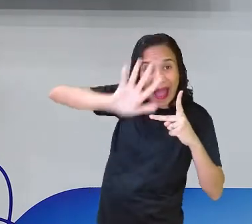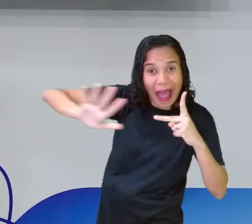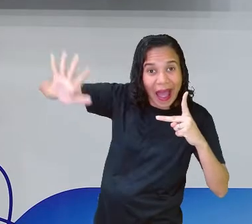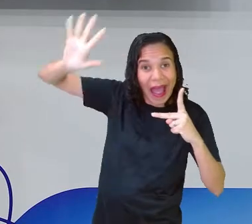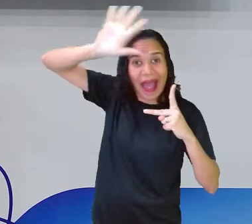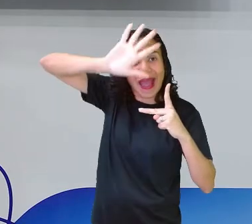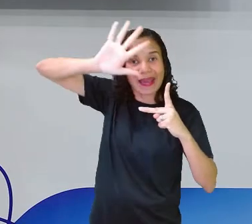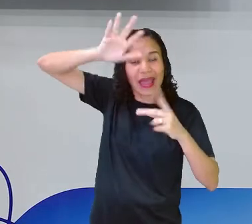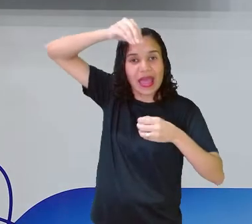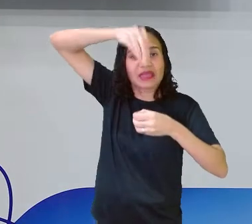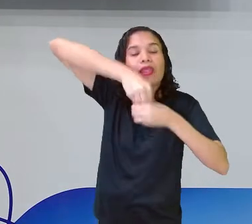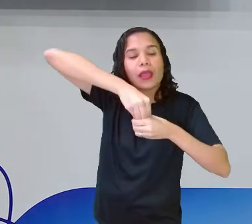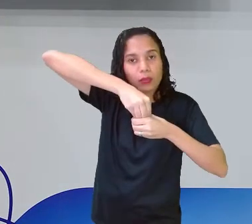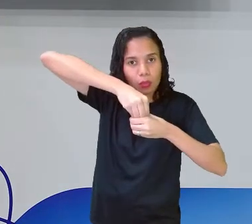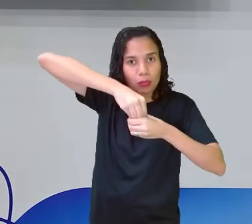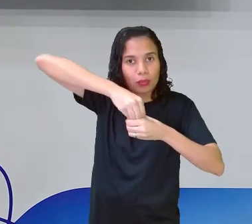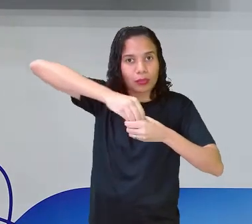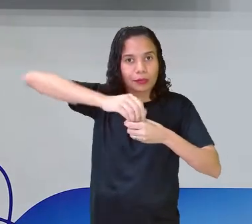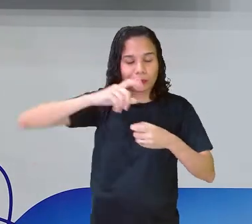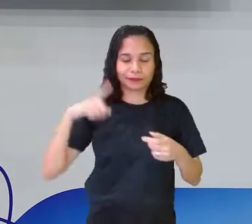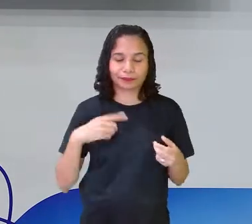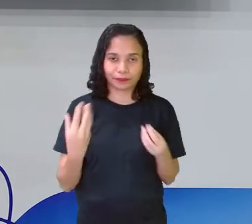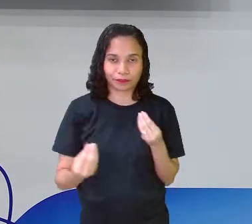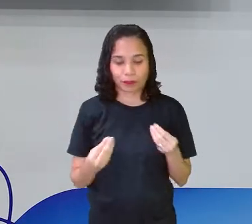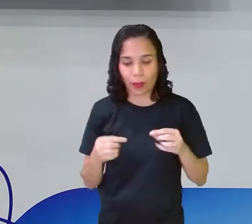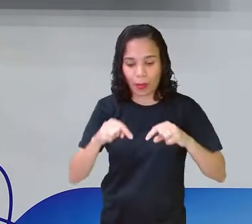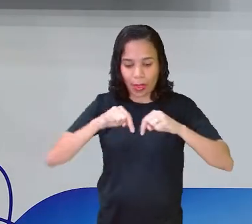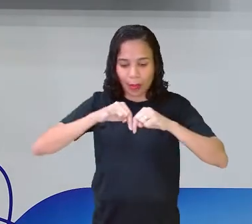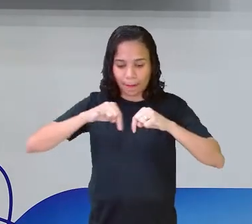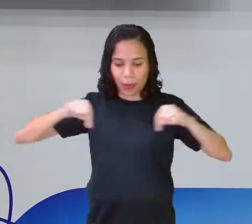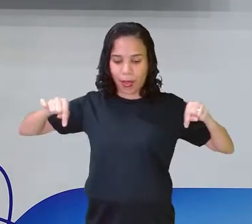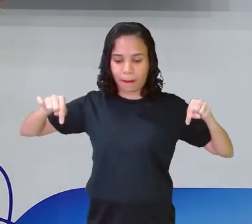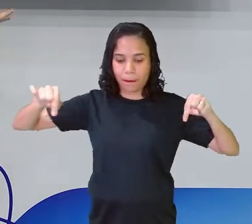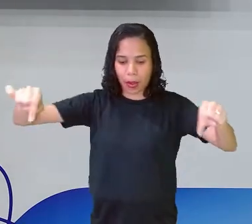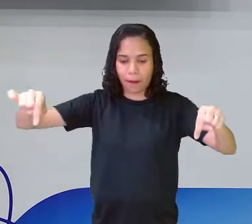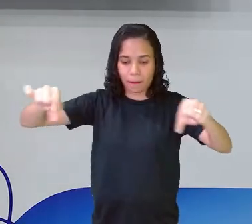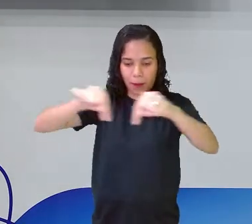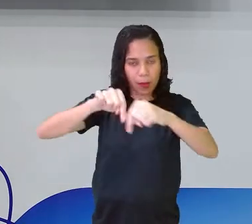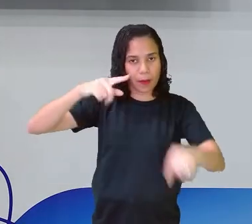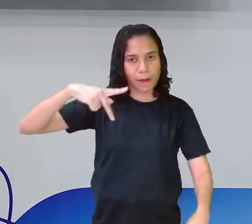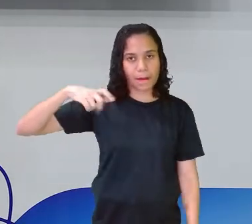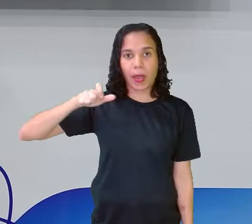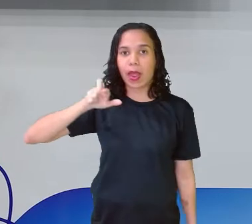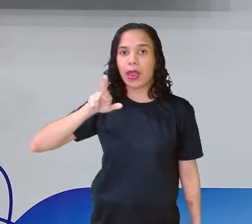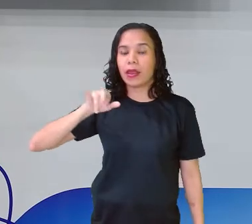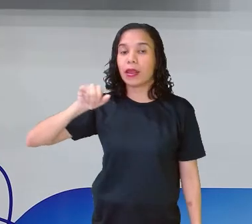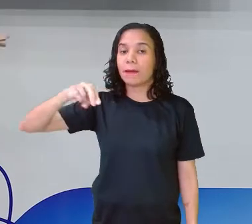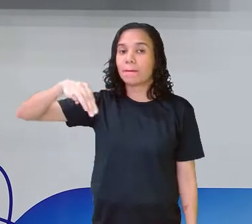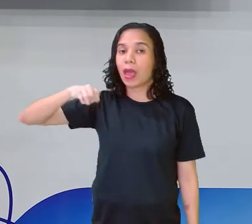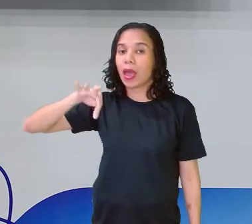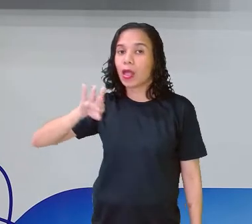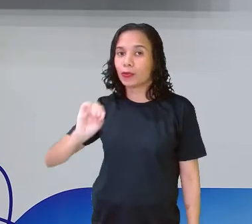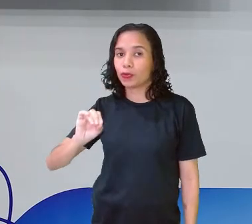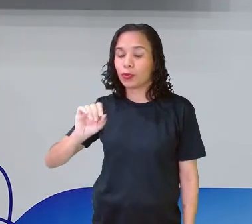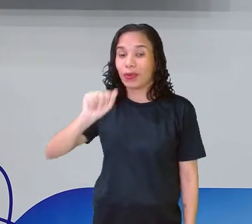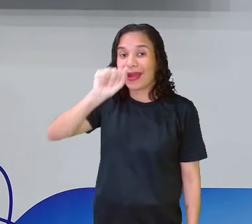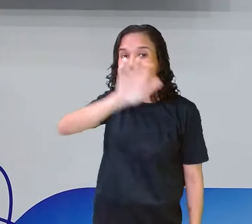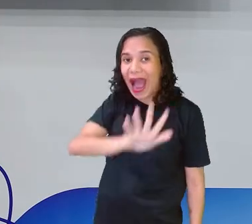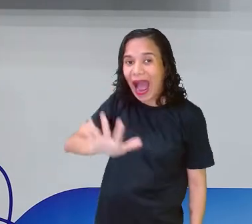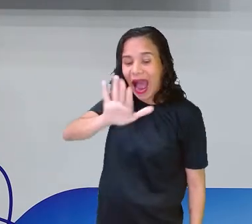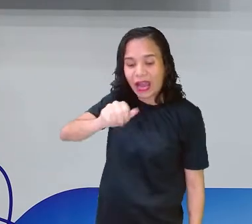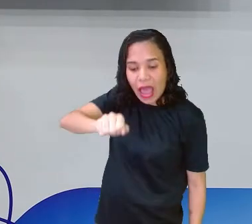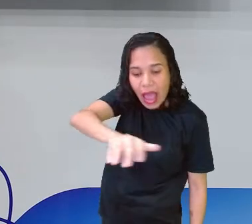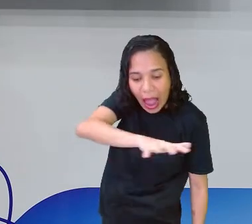parte interna. Eu faço a medida da área para saber onde eu vou separar